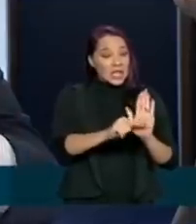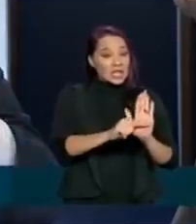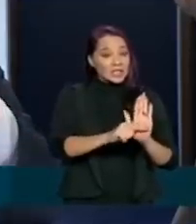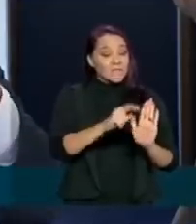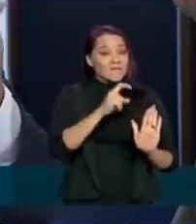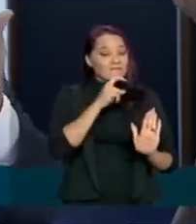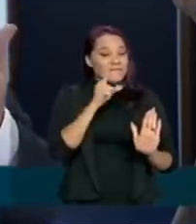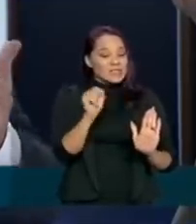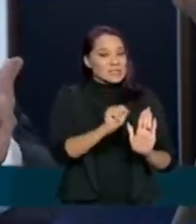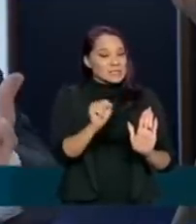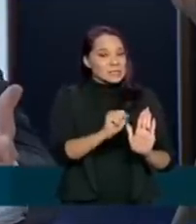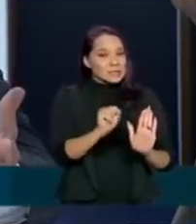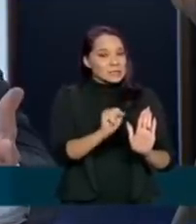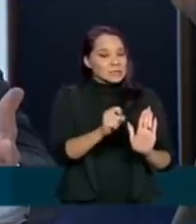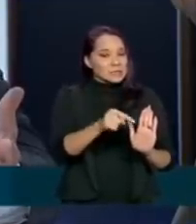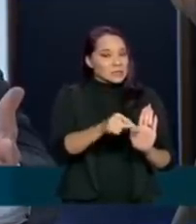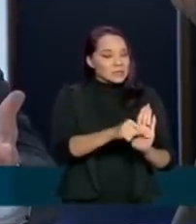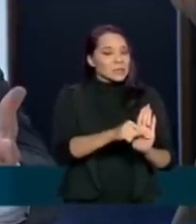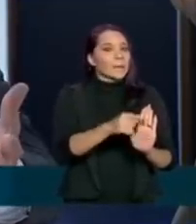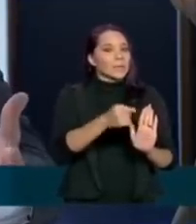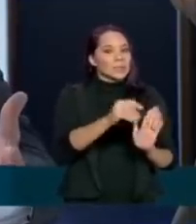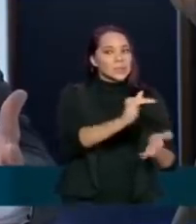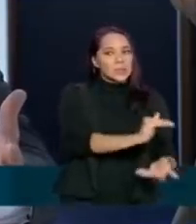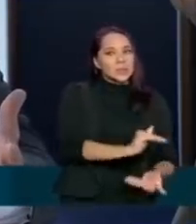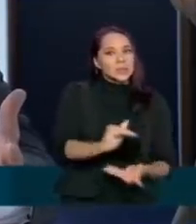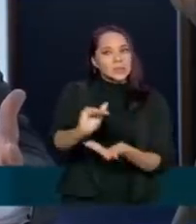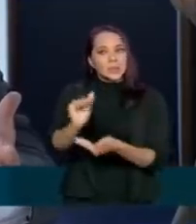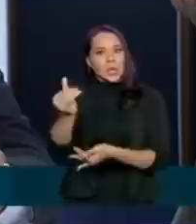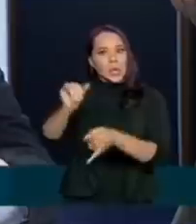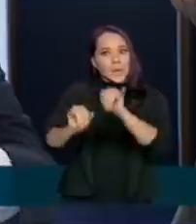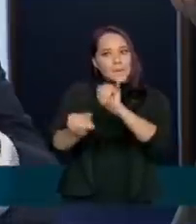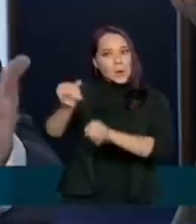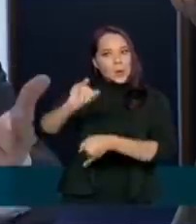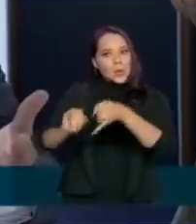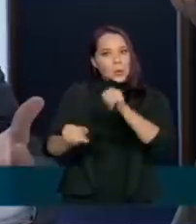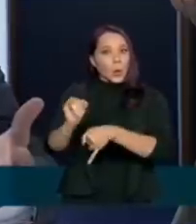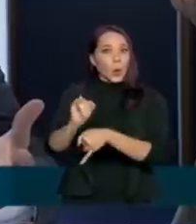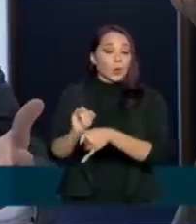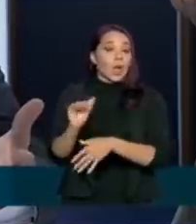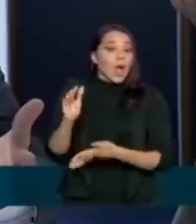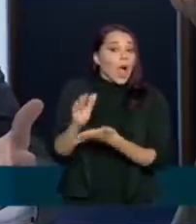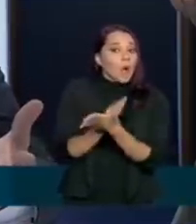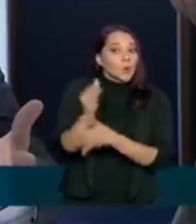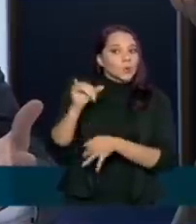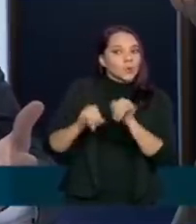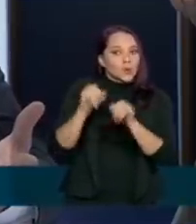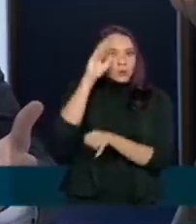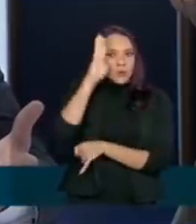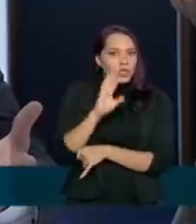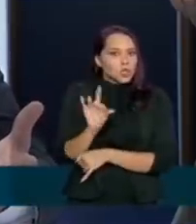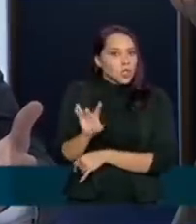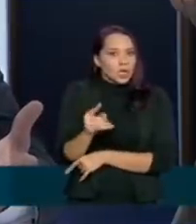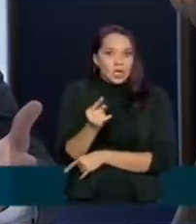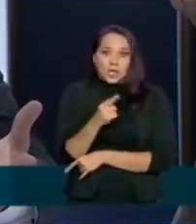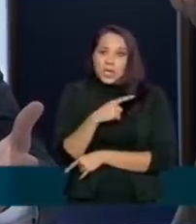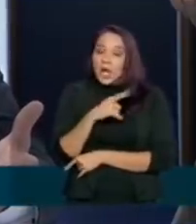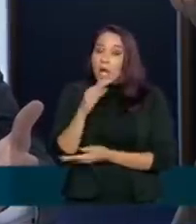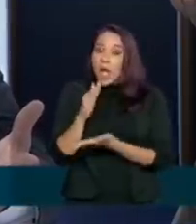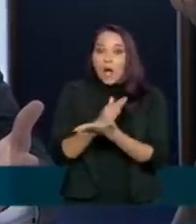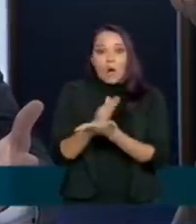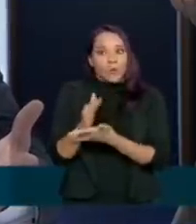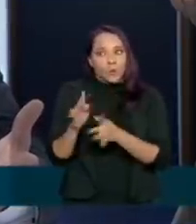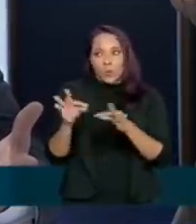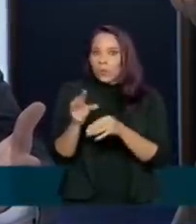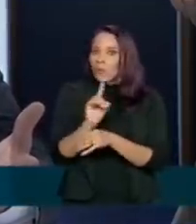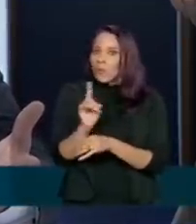ser transportado nesse reagente para um laboratório, que alguns laboratórios no Brasil apenas têm capacidade de fazer essa